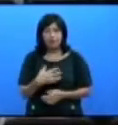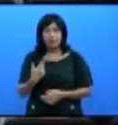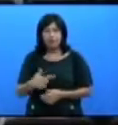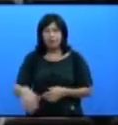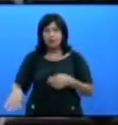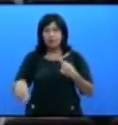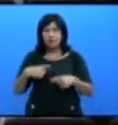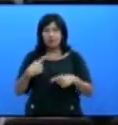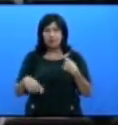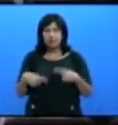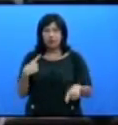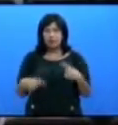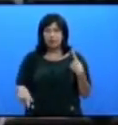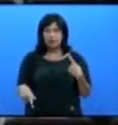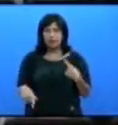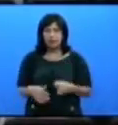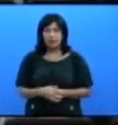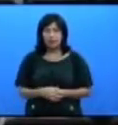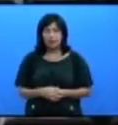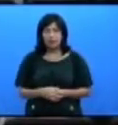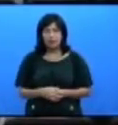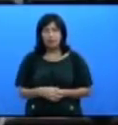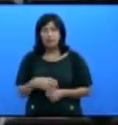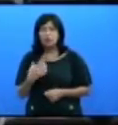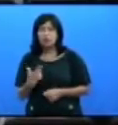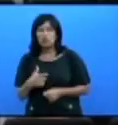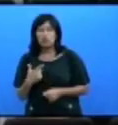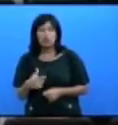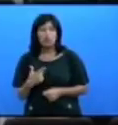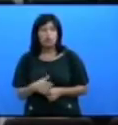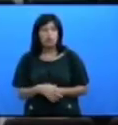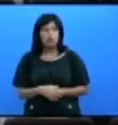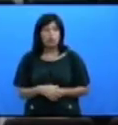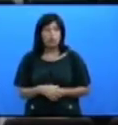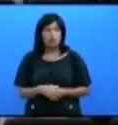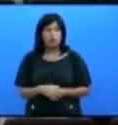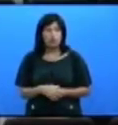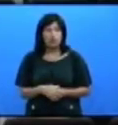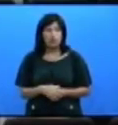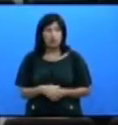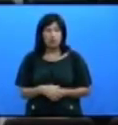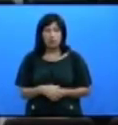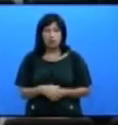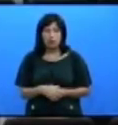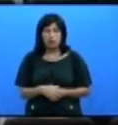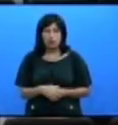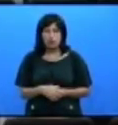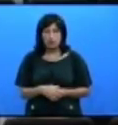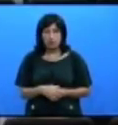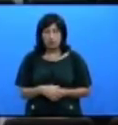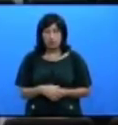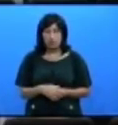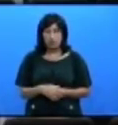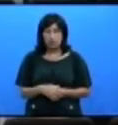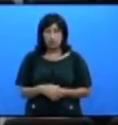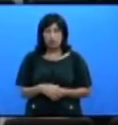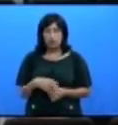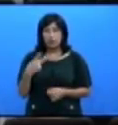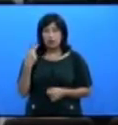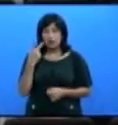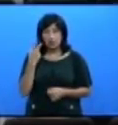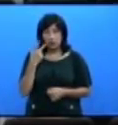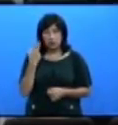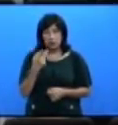Continua em discussão. Não havendo mais... Isso, vereador Joel de